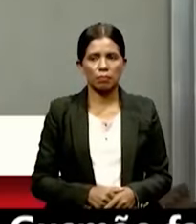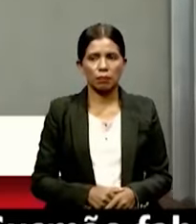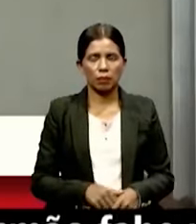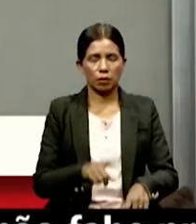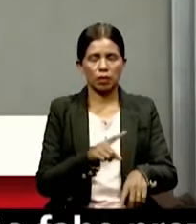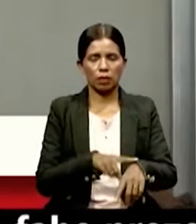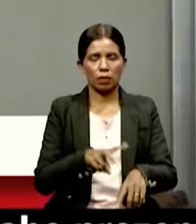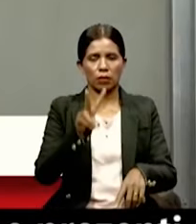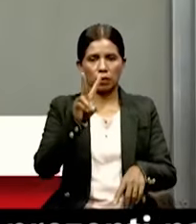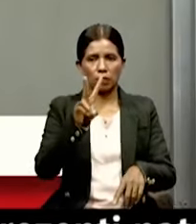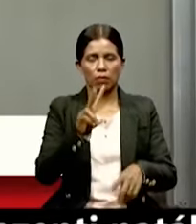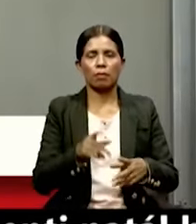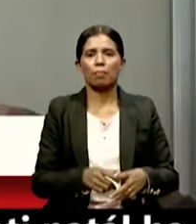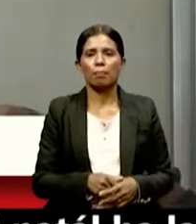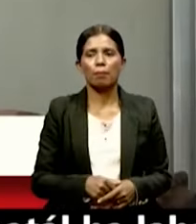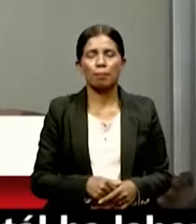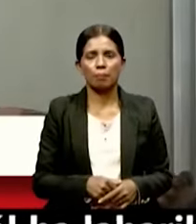Tukurua ho Balong,